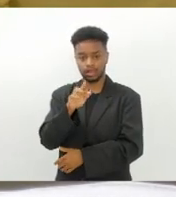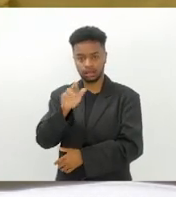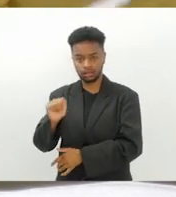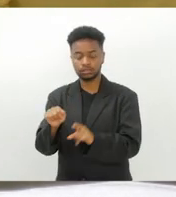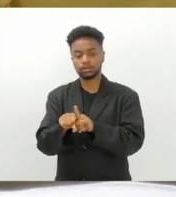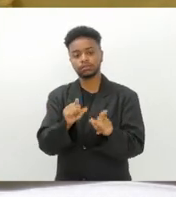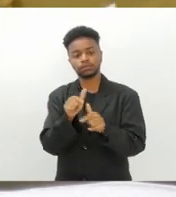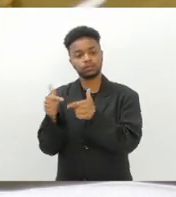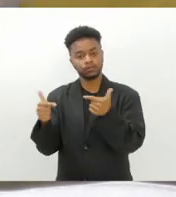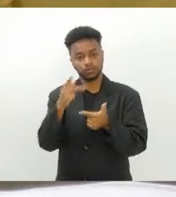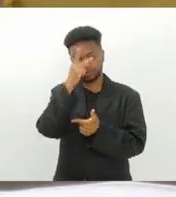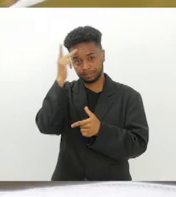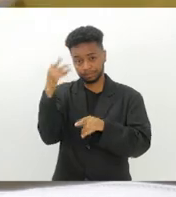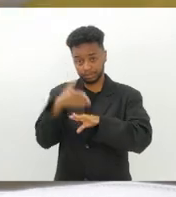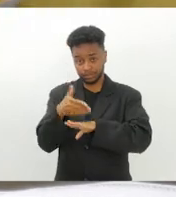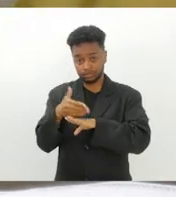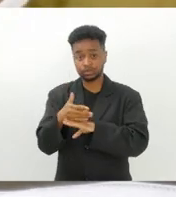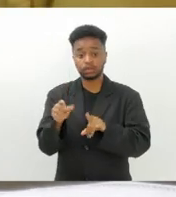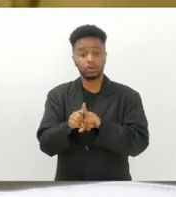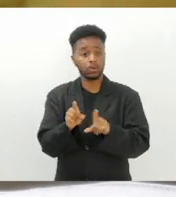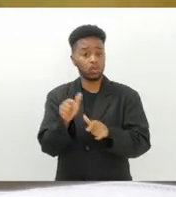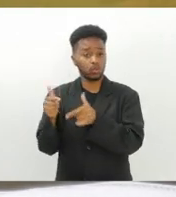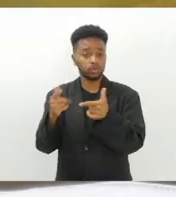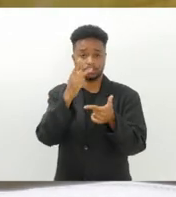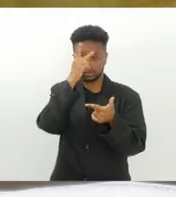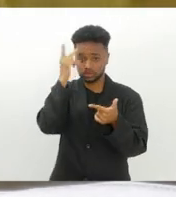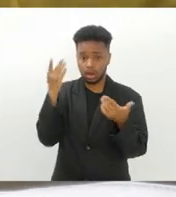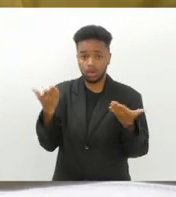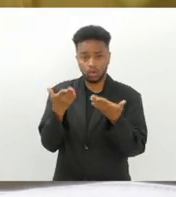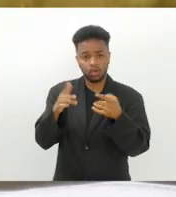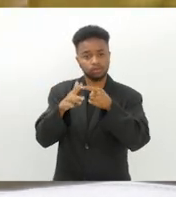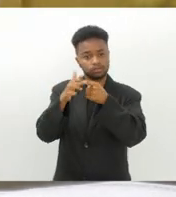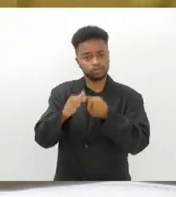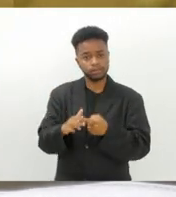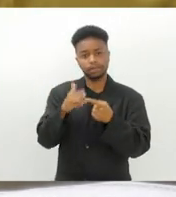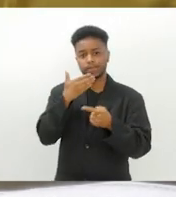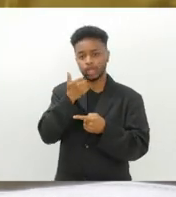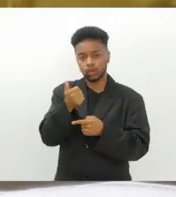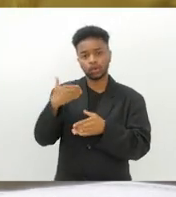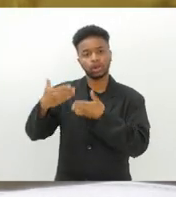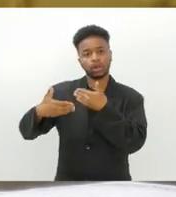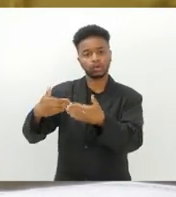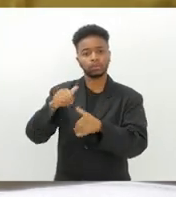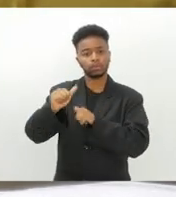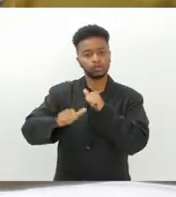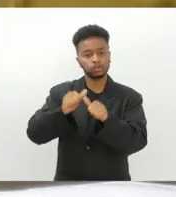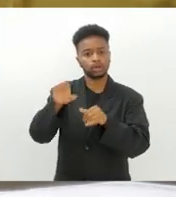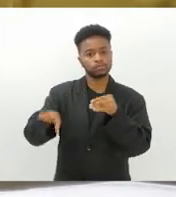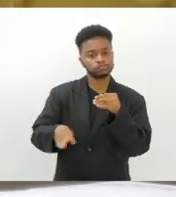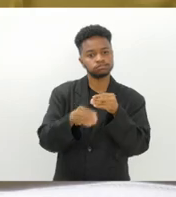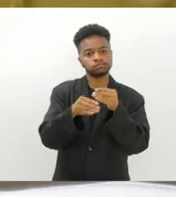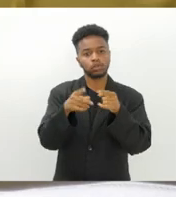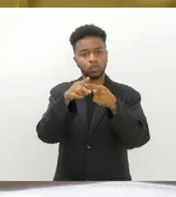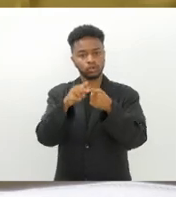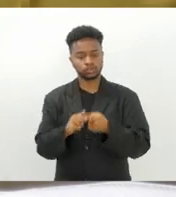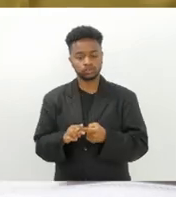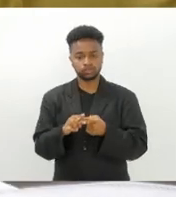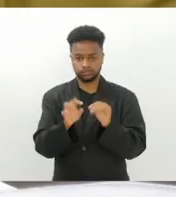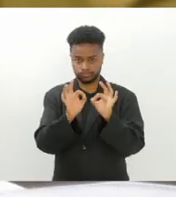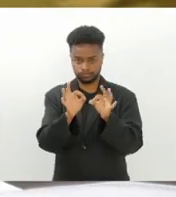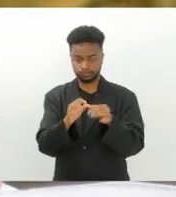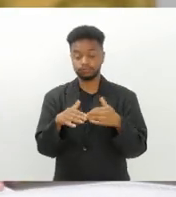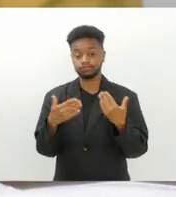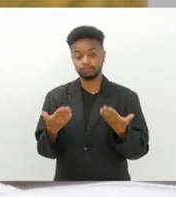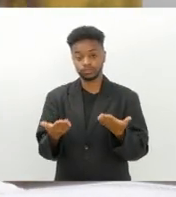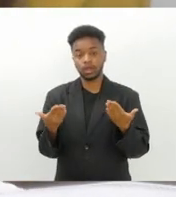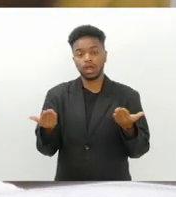participaram e daqueles que, tantos anos depois, estão melhorando, atualizando, modernizando, corrigindo, né? Então,